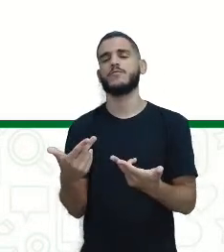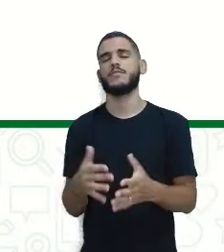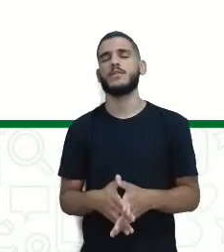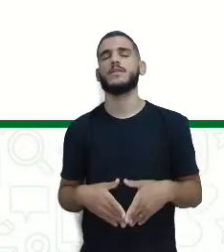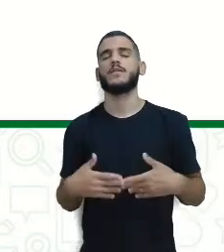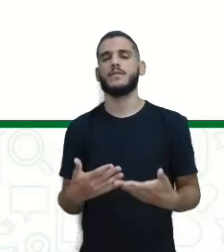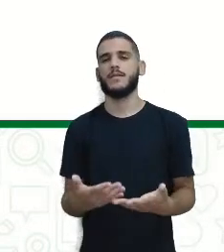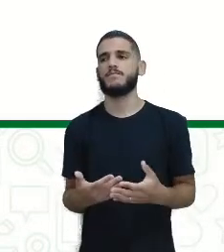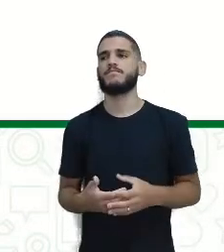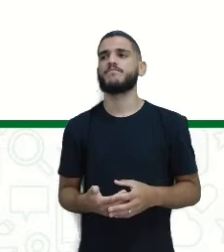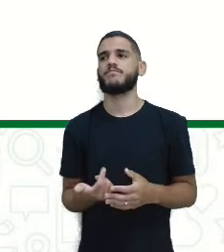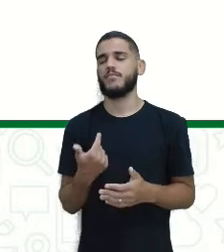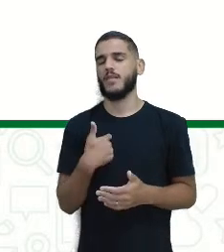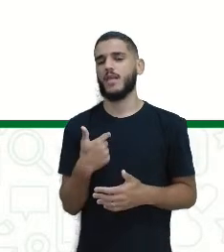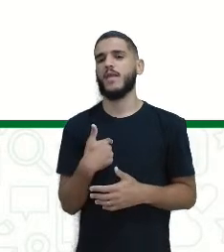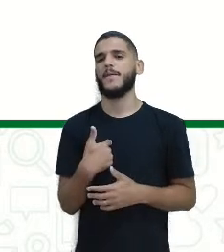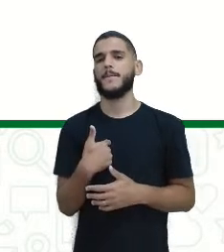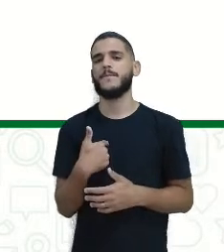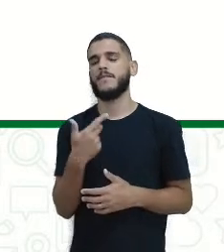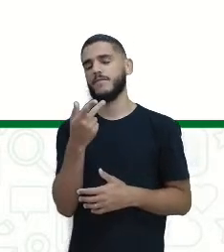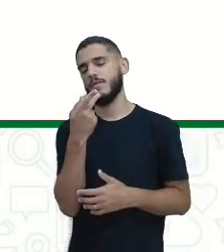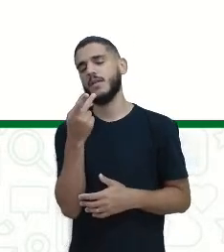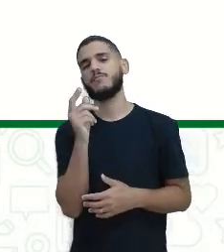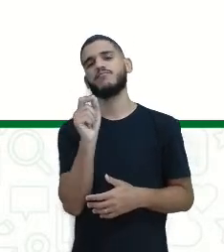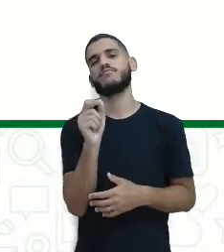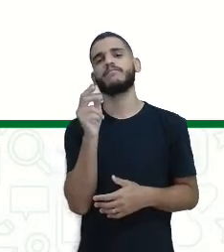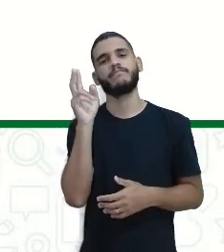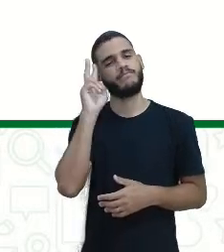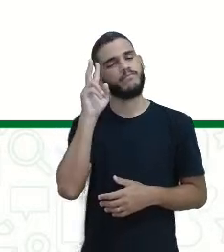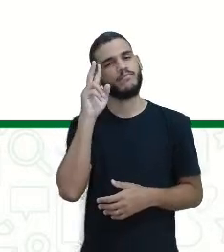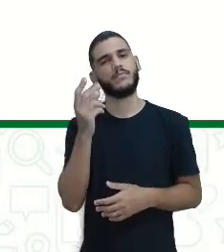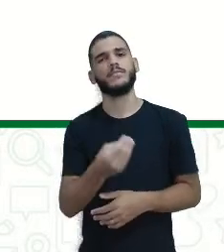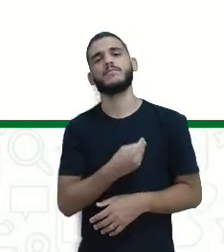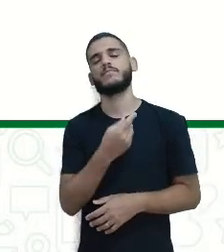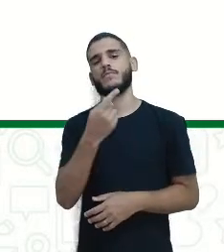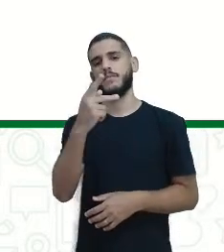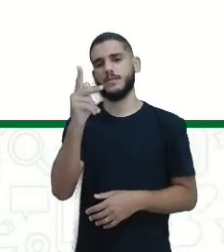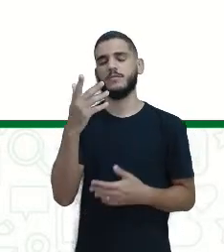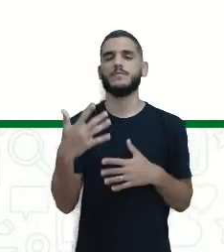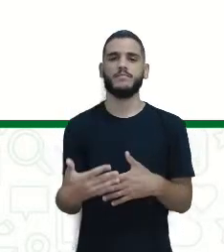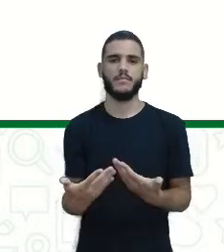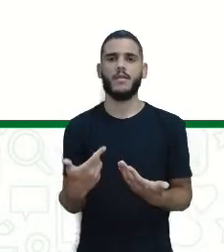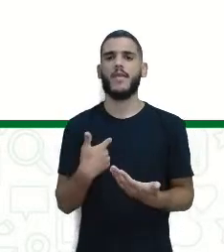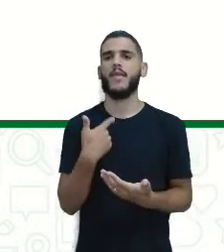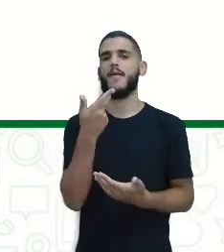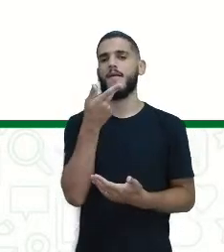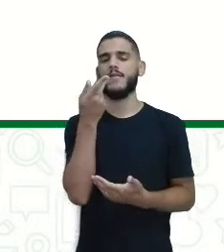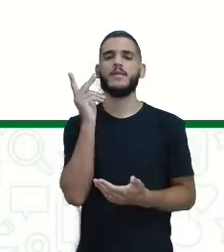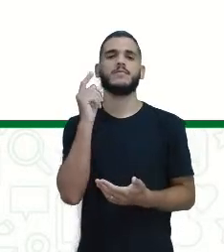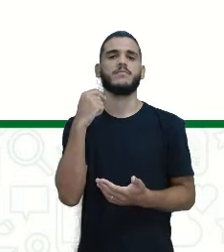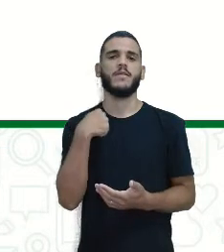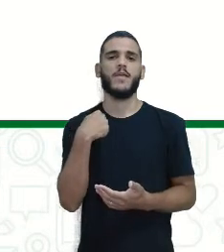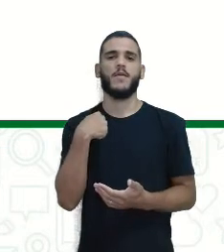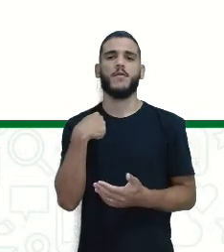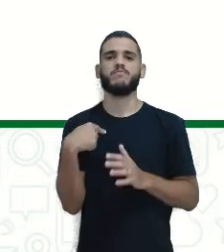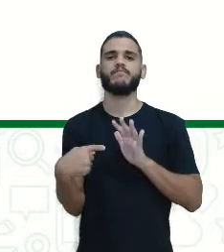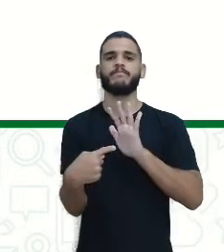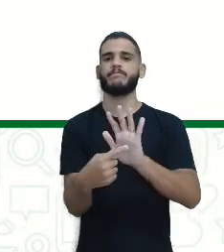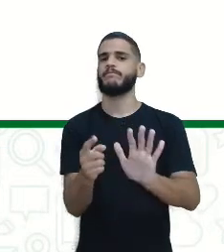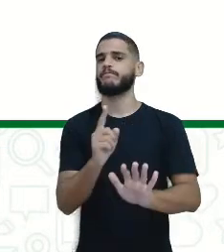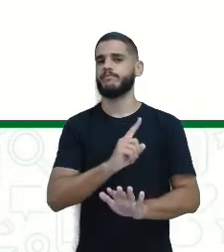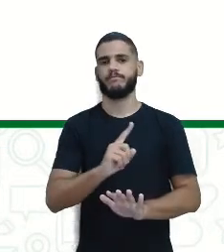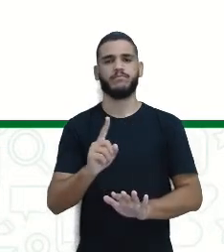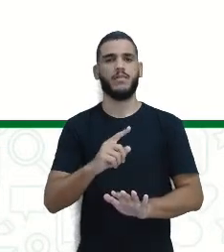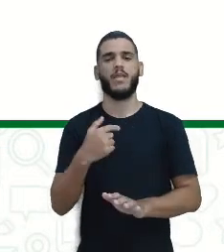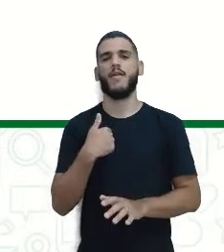Ou seja, eu estou contando a sua história. Então, se eu estou contando a sua história, eu não apareço nela. Eu